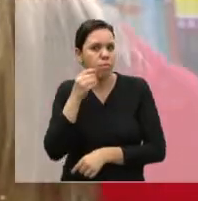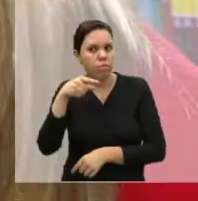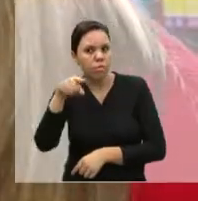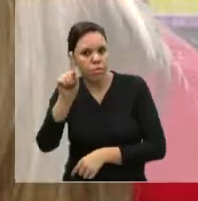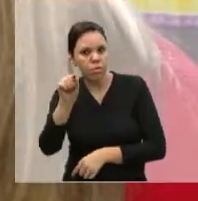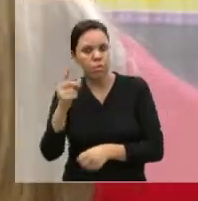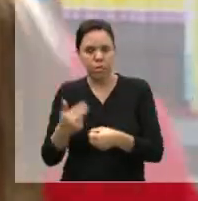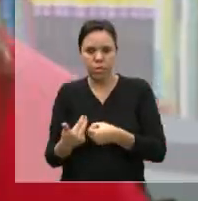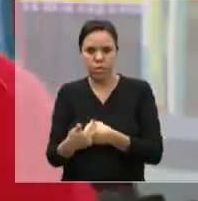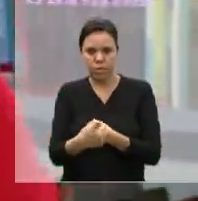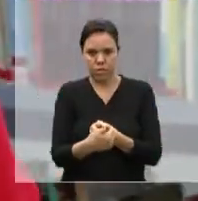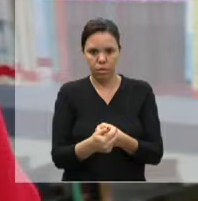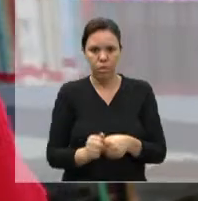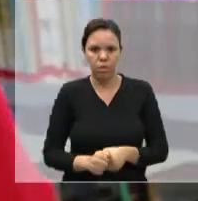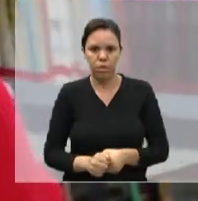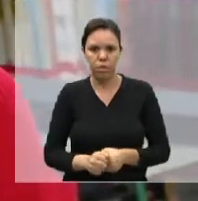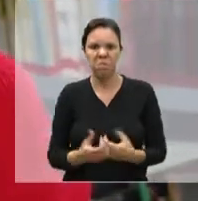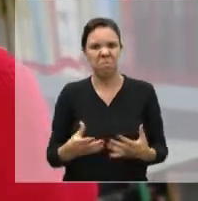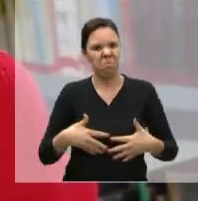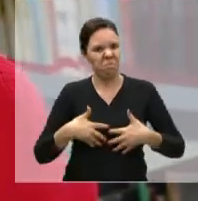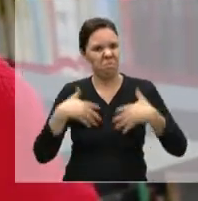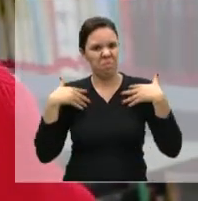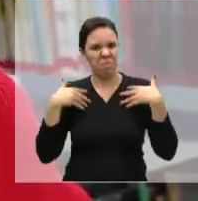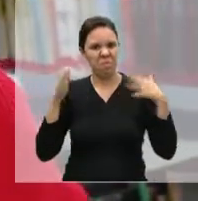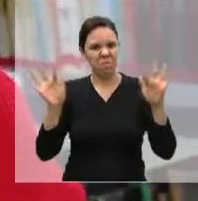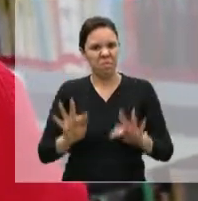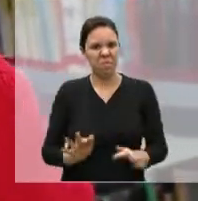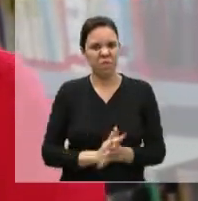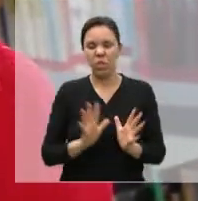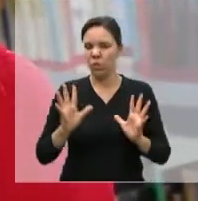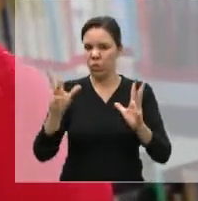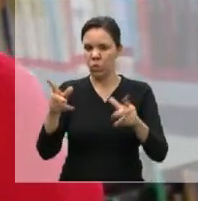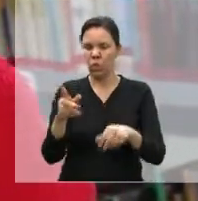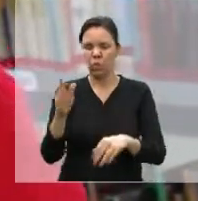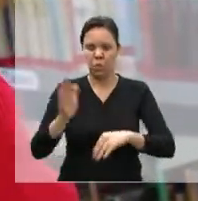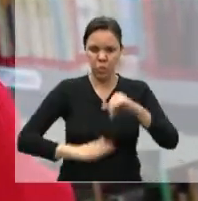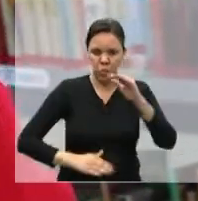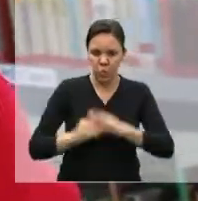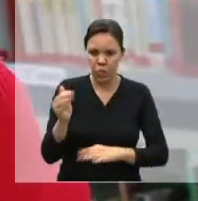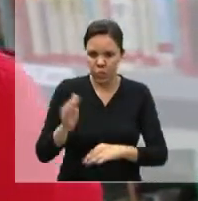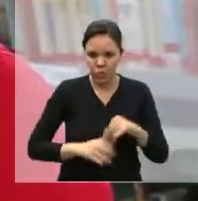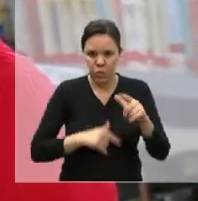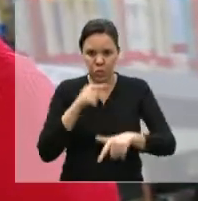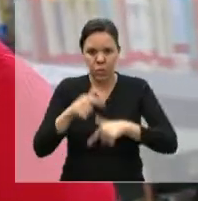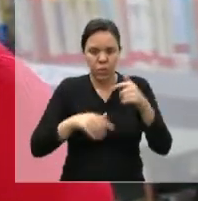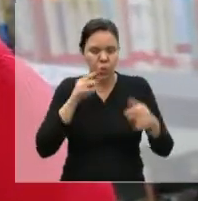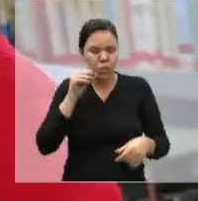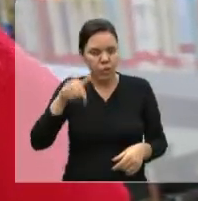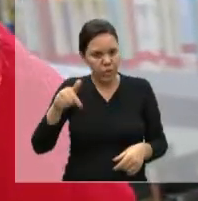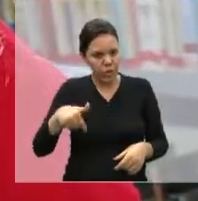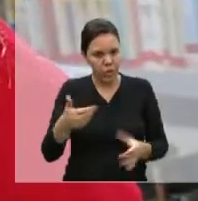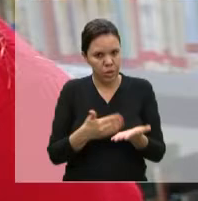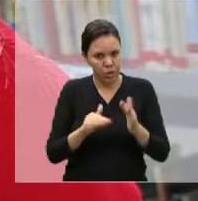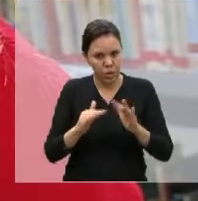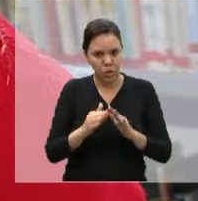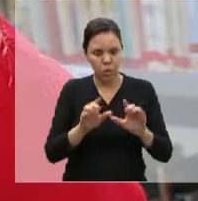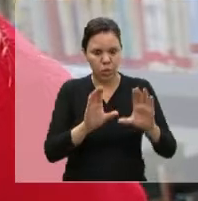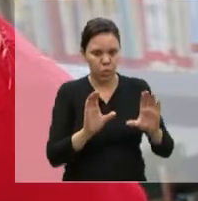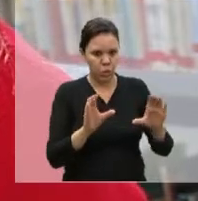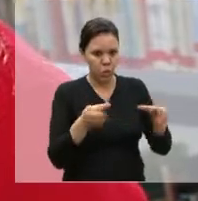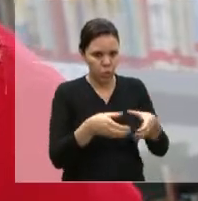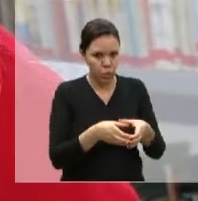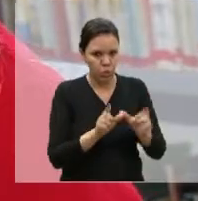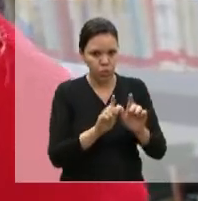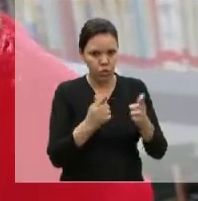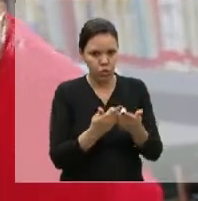Muito orgulho, porque assim, todos os profissionais aqui da escola, a equipe gestora, os professores, nós incentivamos bastante